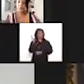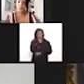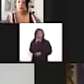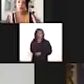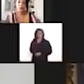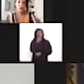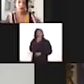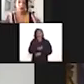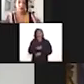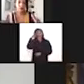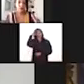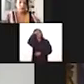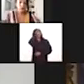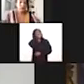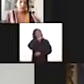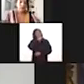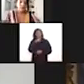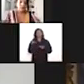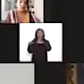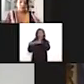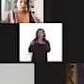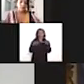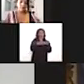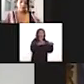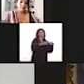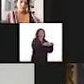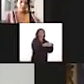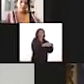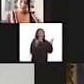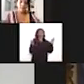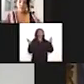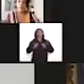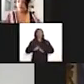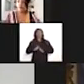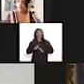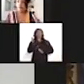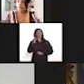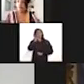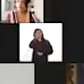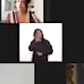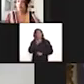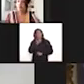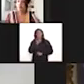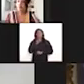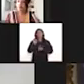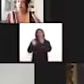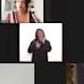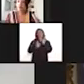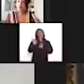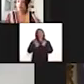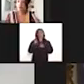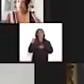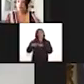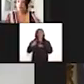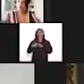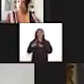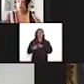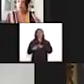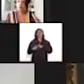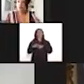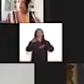Mas vou pedir a compreensão das comissões para que a gente possa dar a maior celeridade a esse projeto, porque